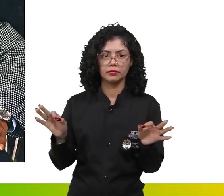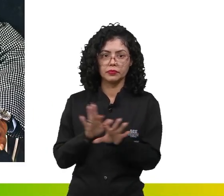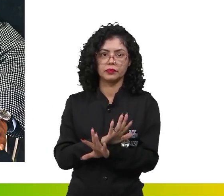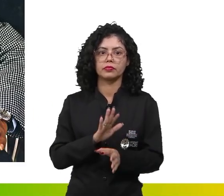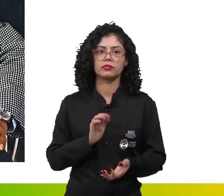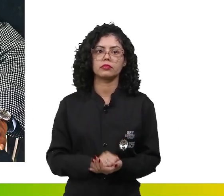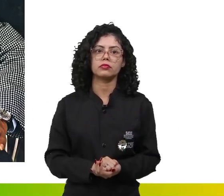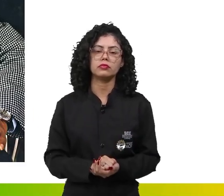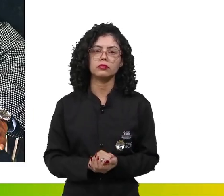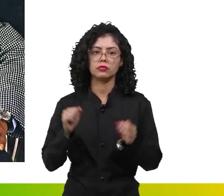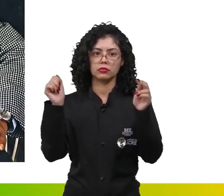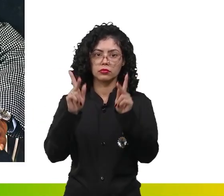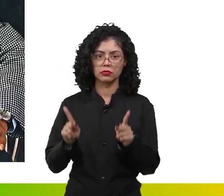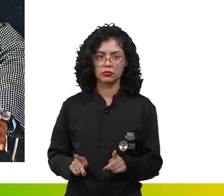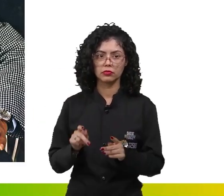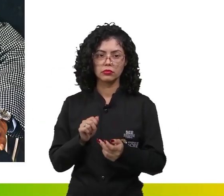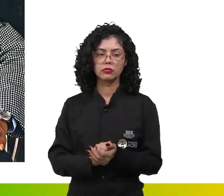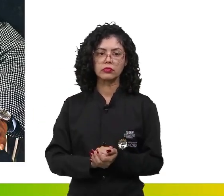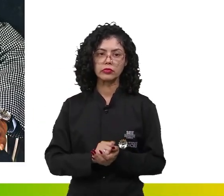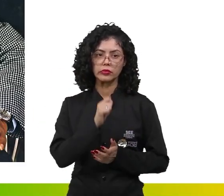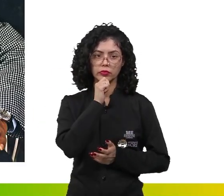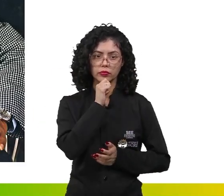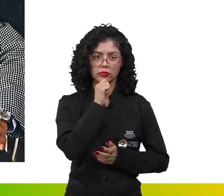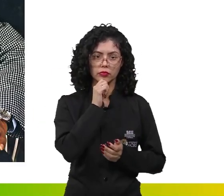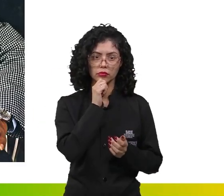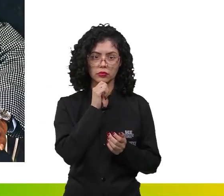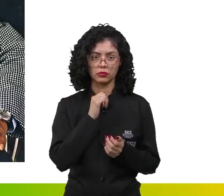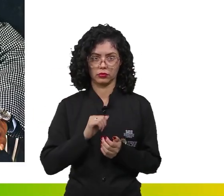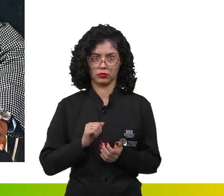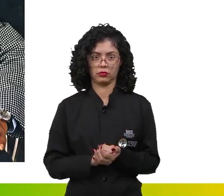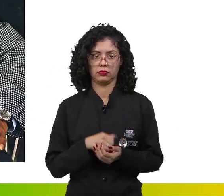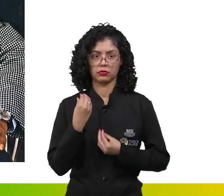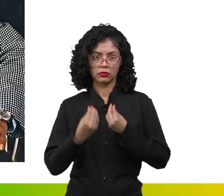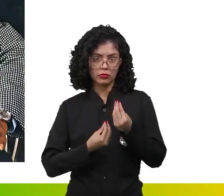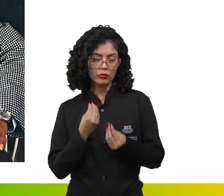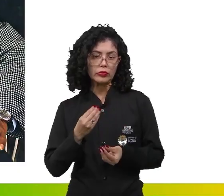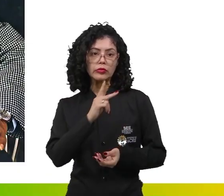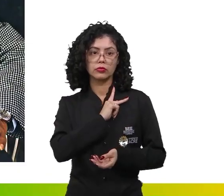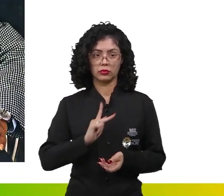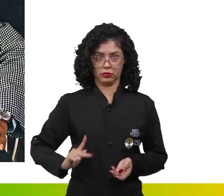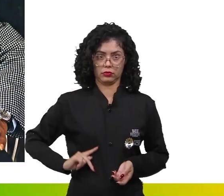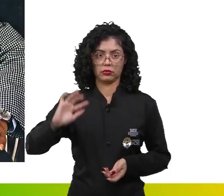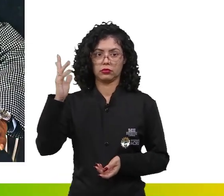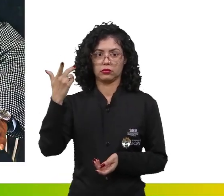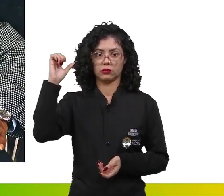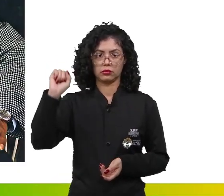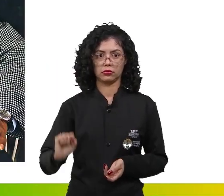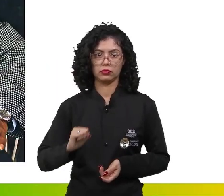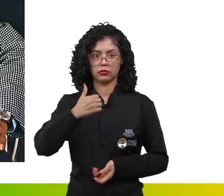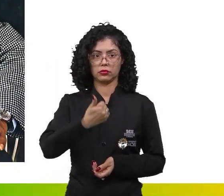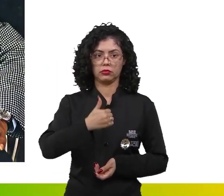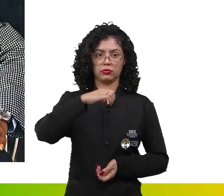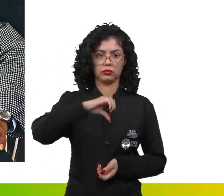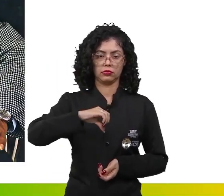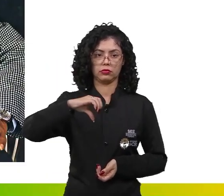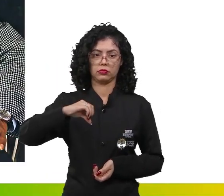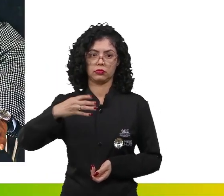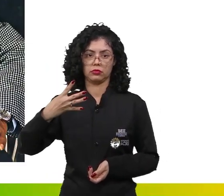apartheid. Ativista da paz e filantropo, serviu como presidente da África do Sul